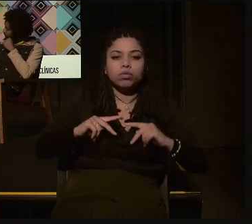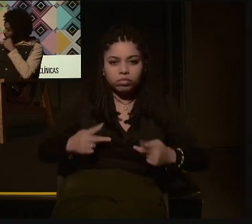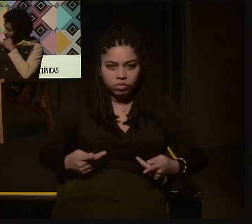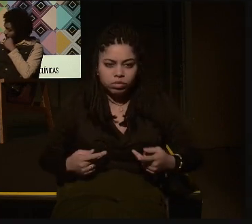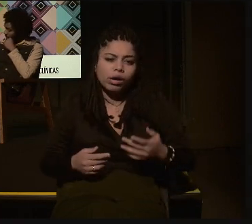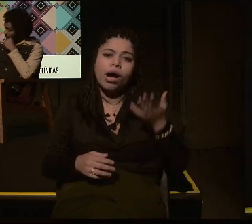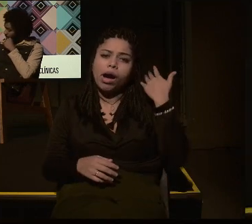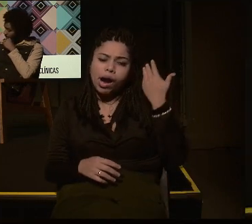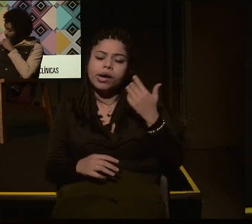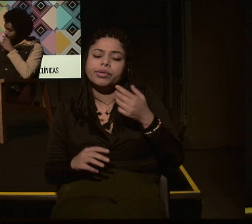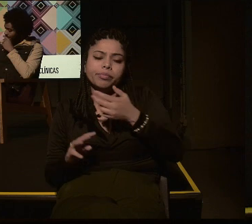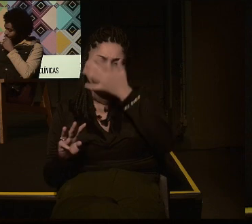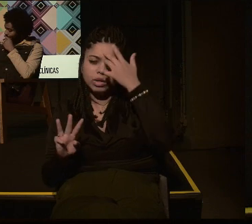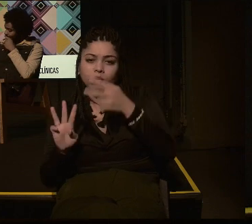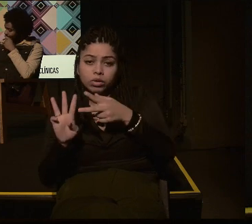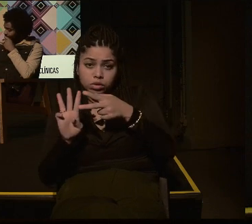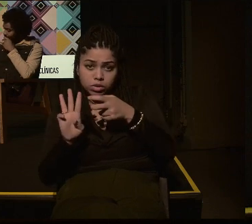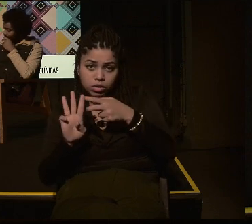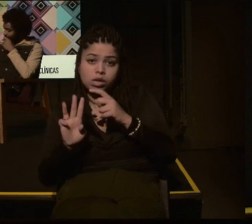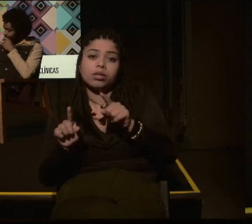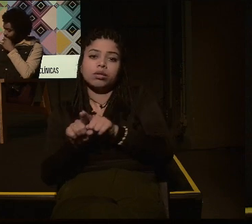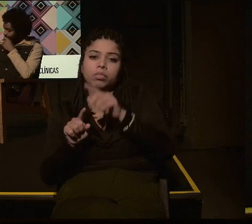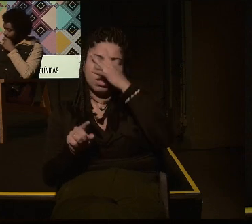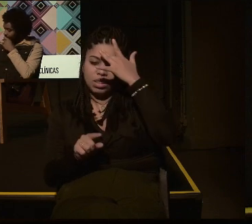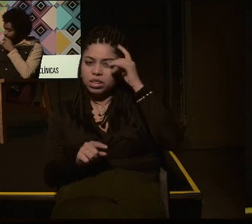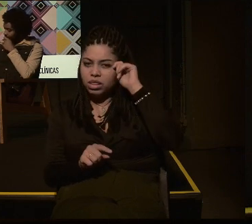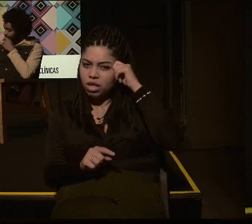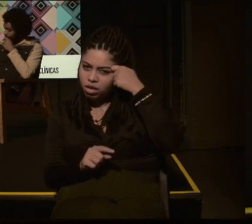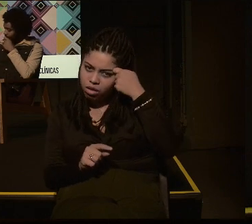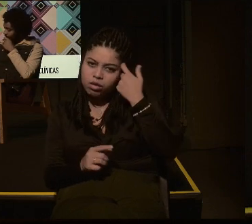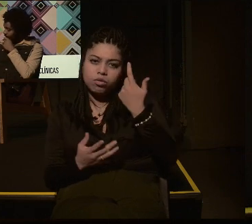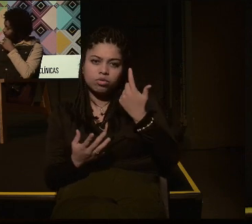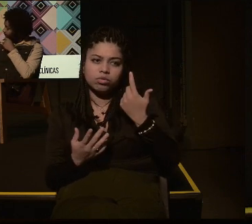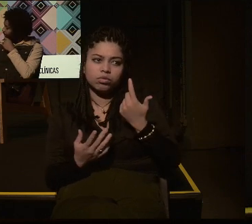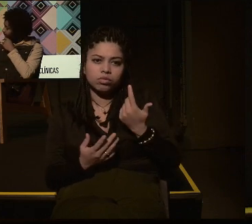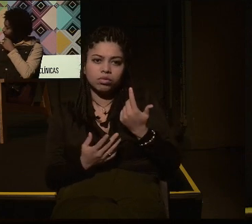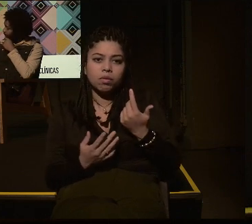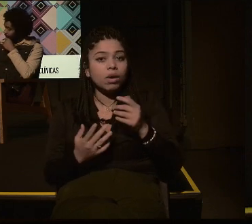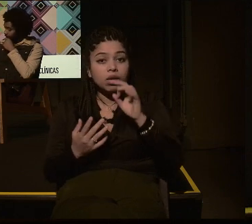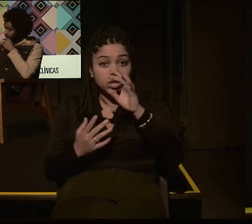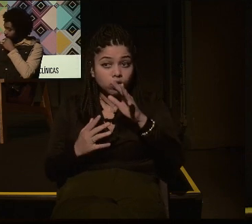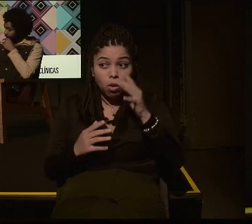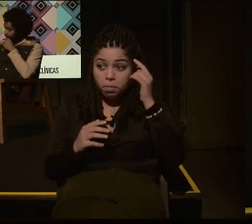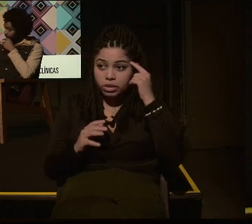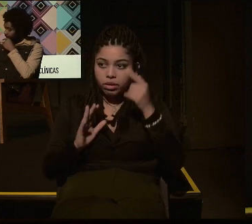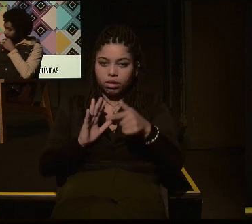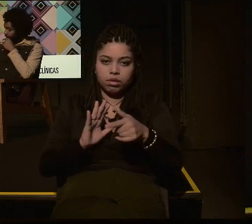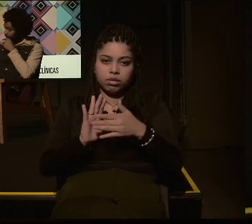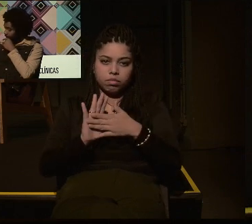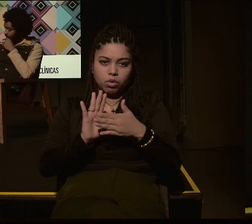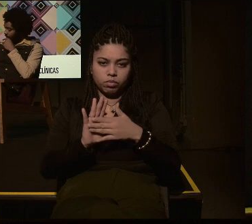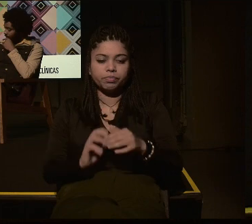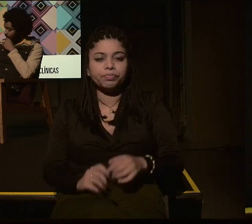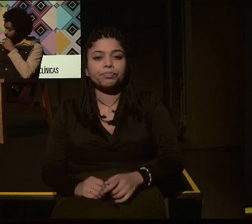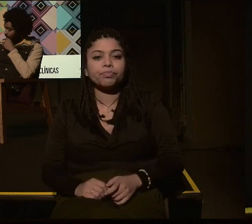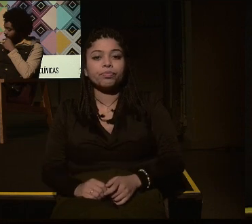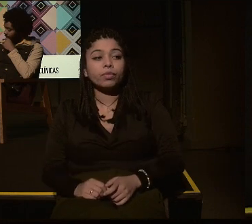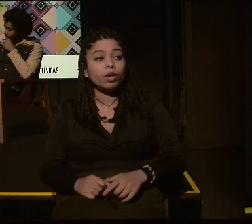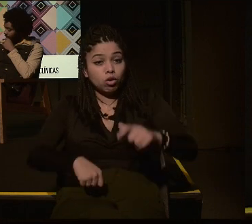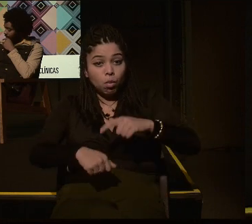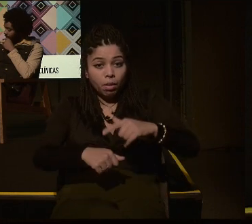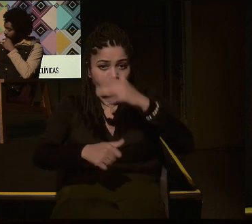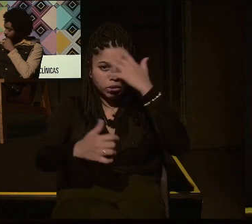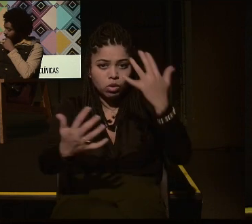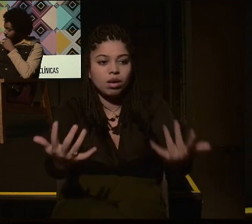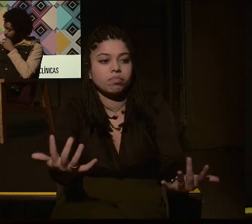tinham vivido, mas o devir negro não só nessa proposta. No aquilombamento,